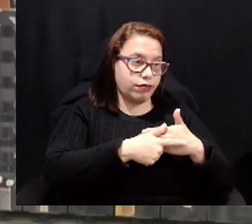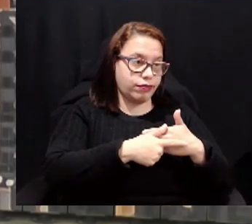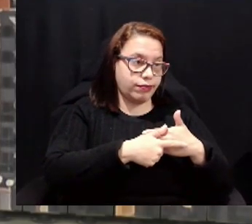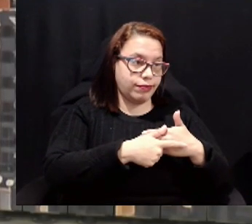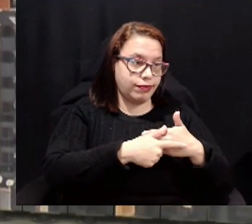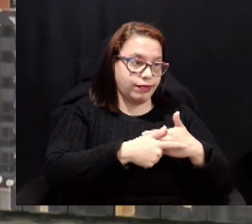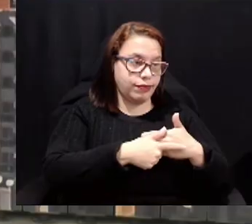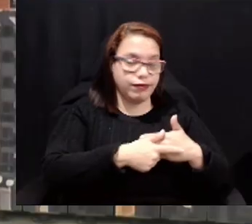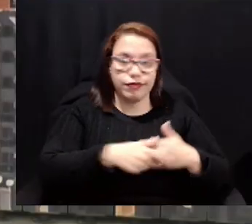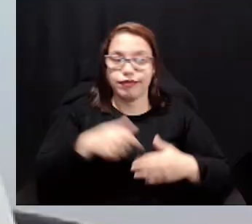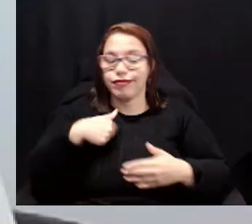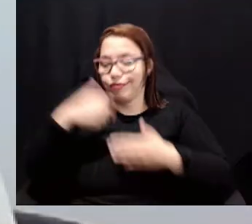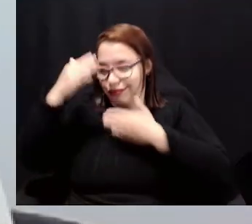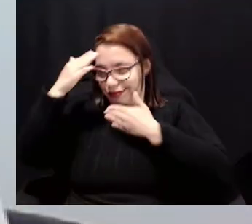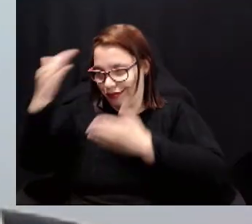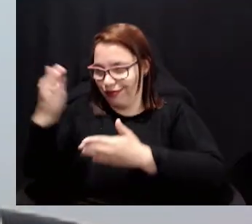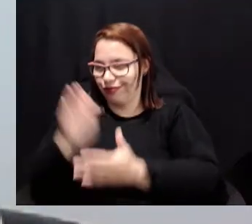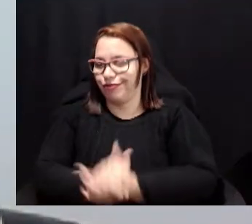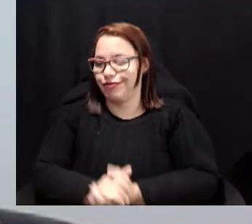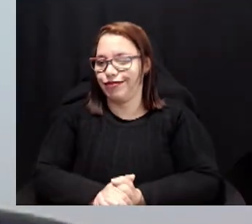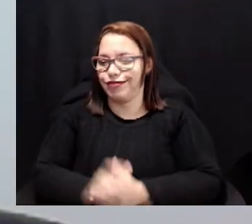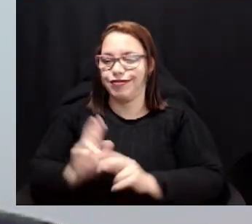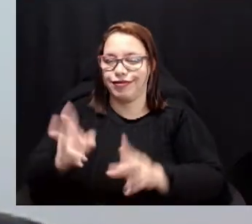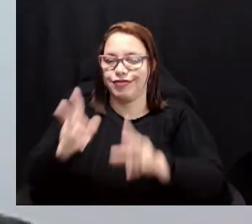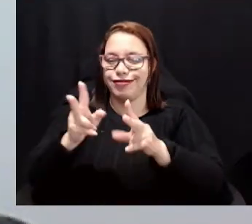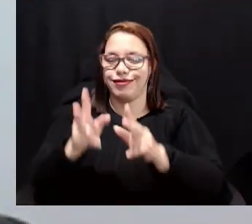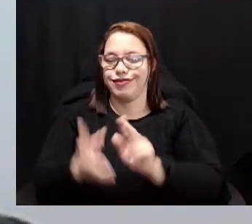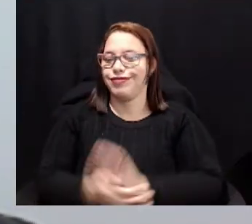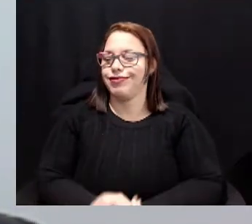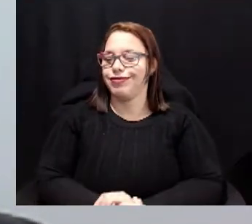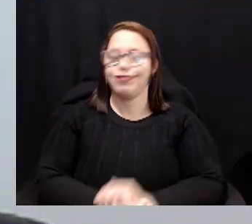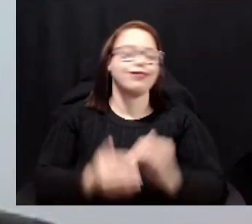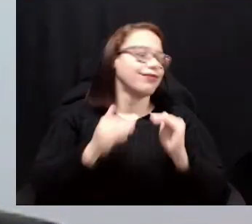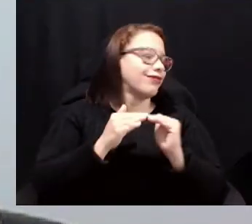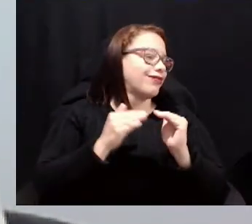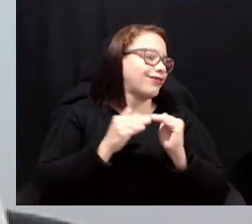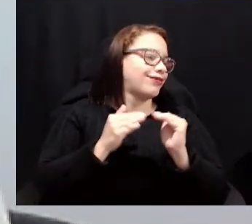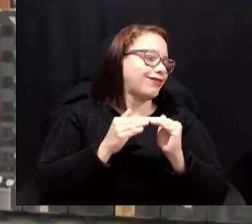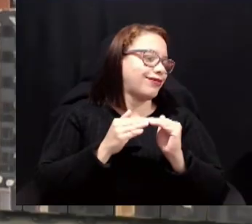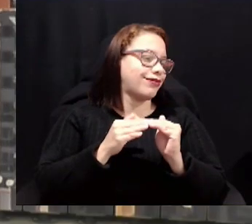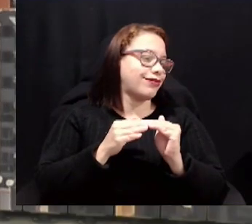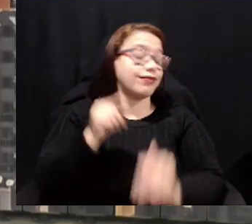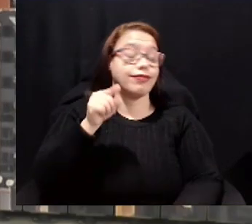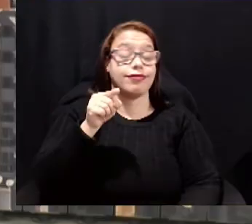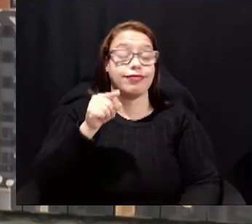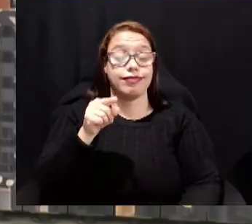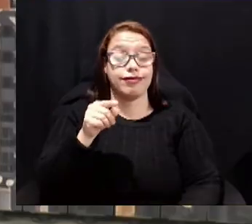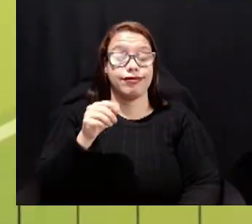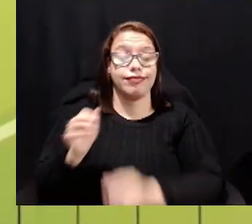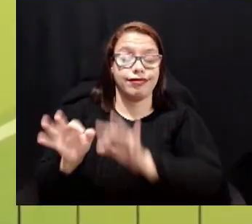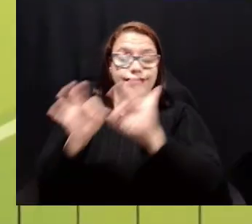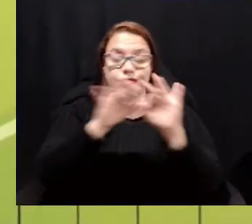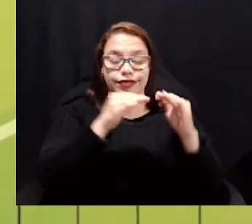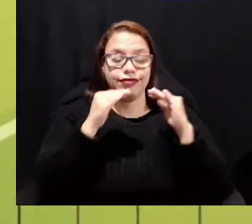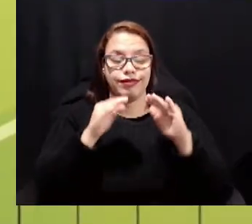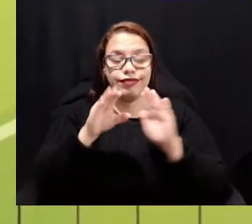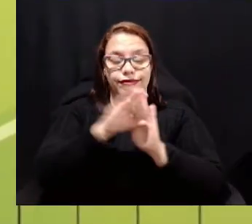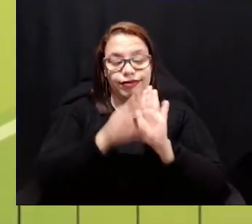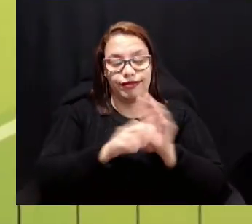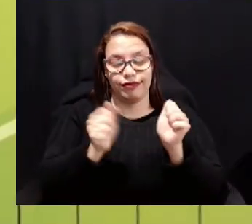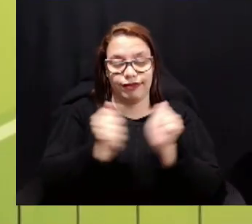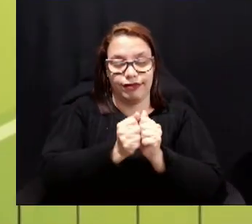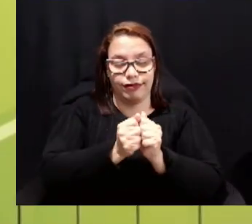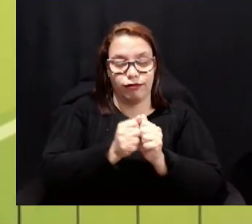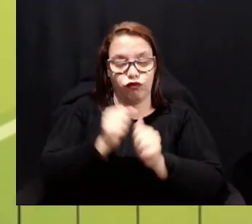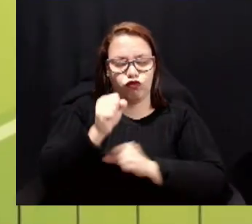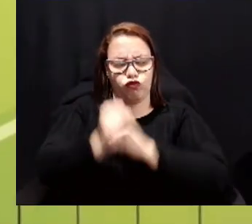gente. Eu que agradeço. Seguimos em frente. Com certeza. E para você que nos assiste, continue